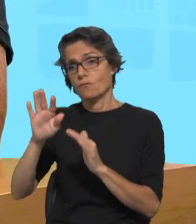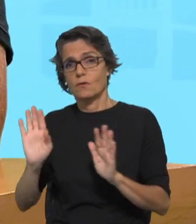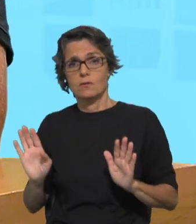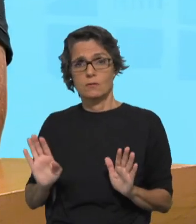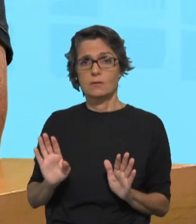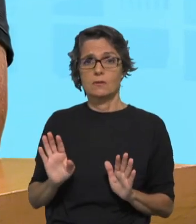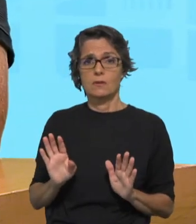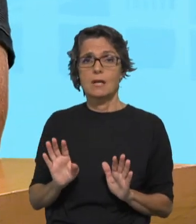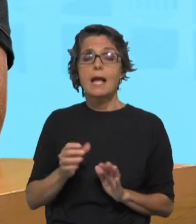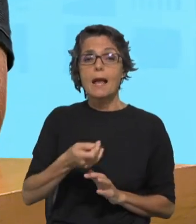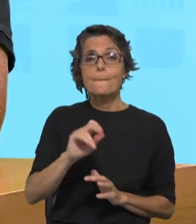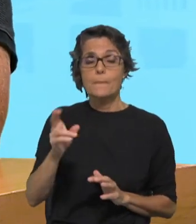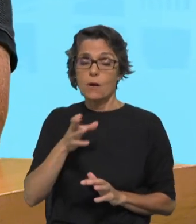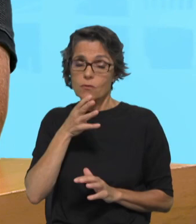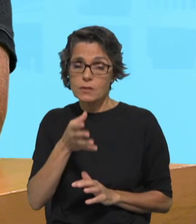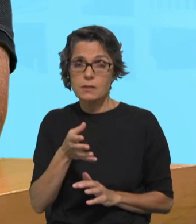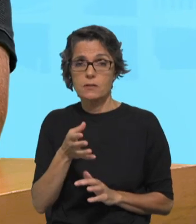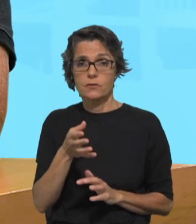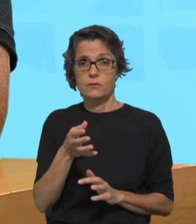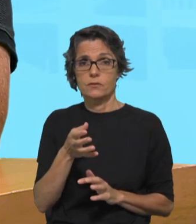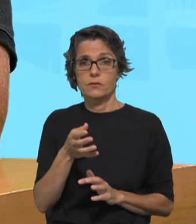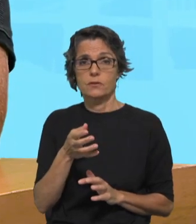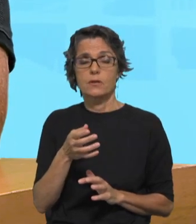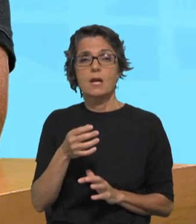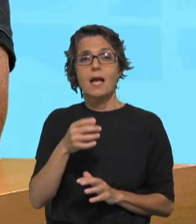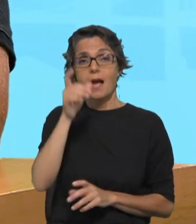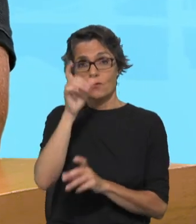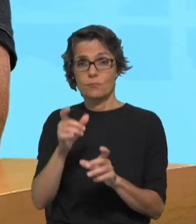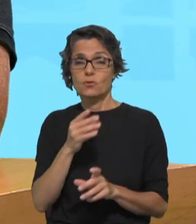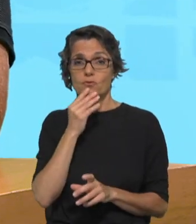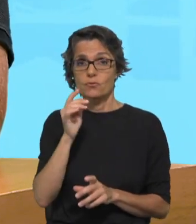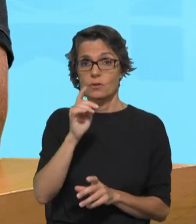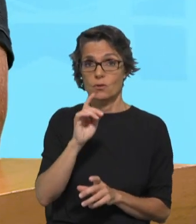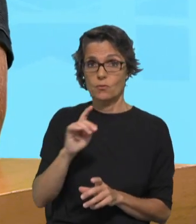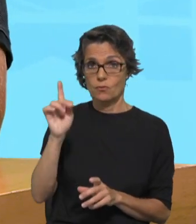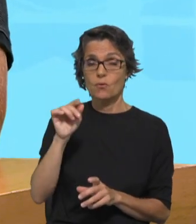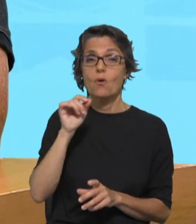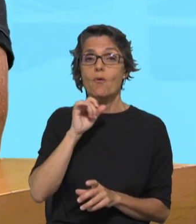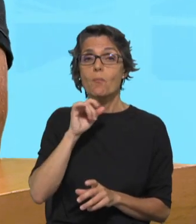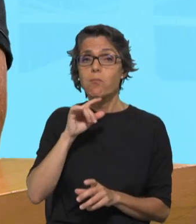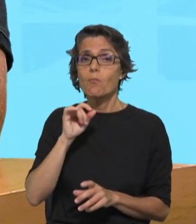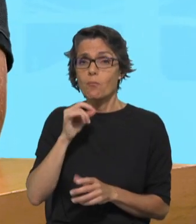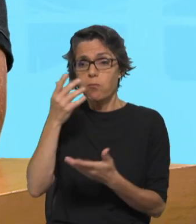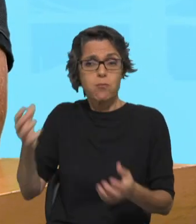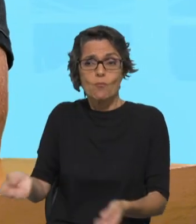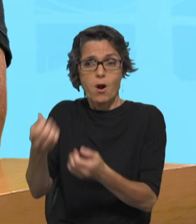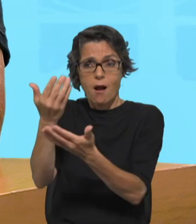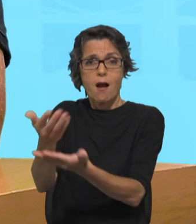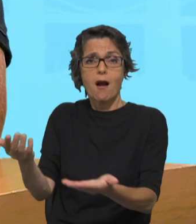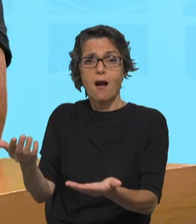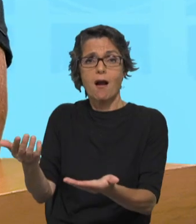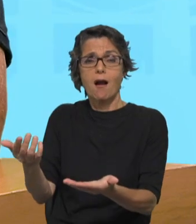o que Paulo luta é por isto, é que o não-judeu também se pode salvar e não tem